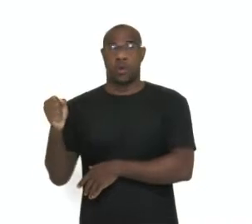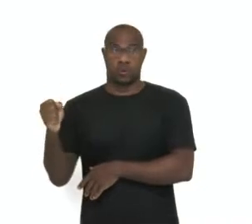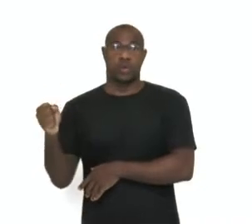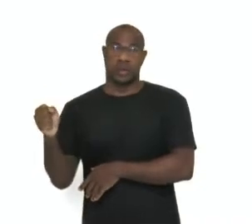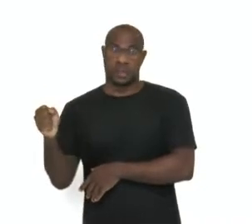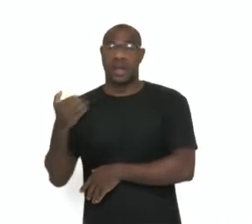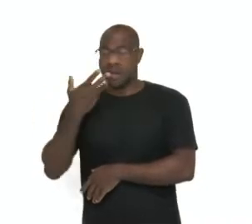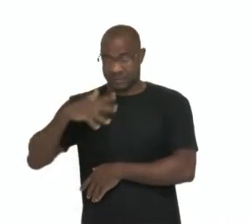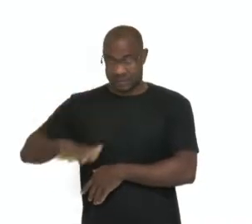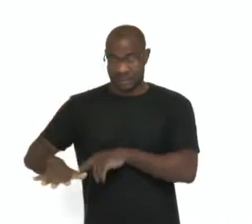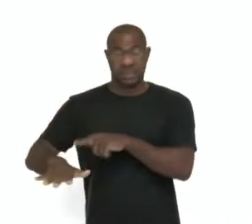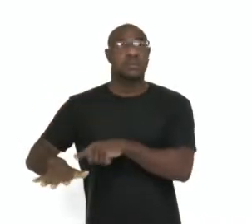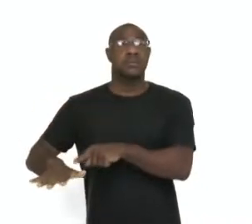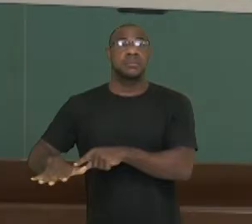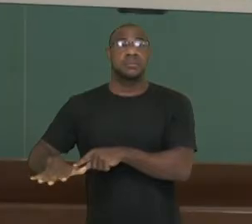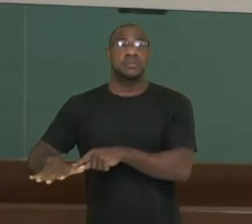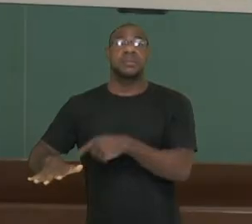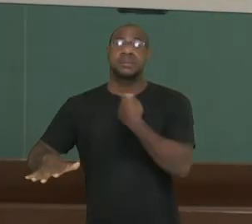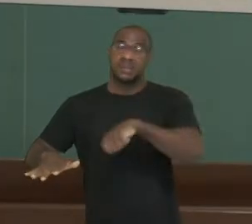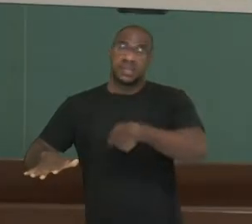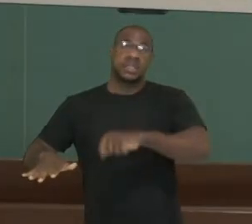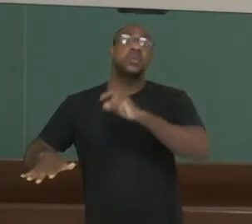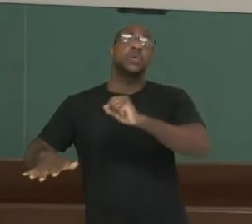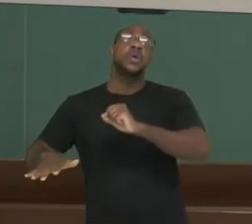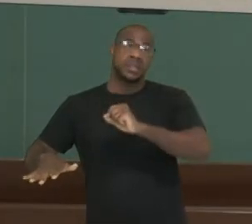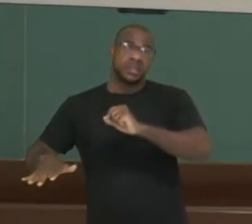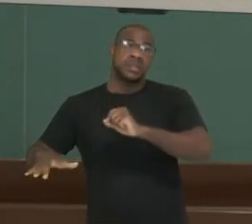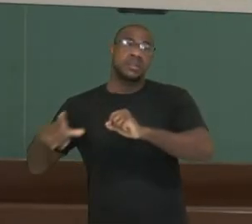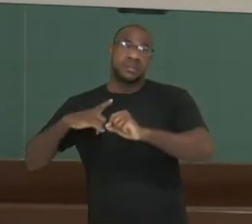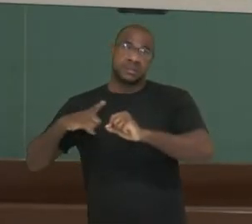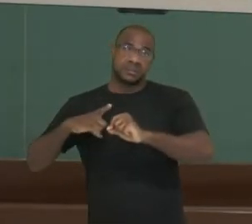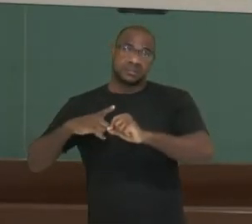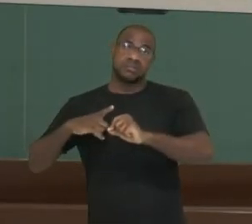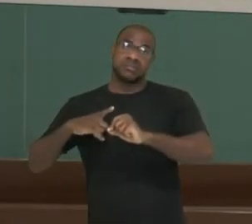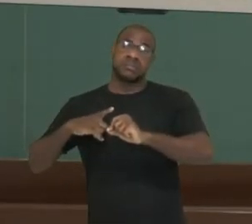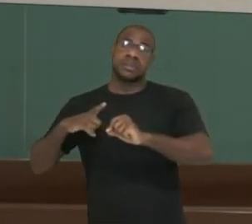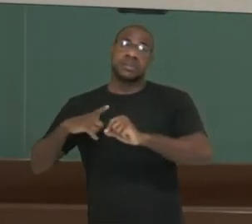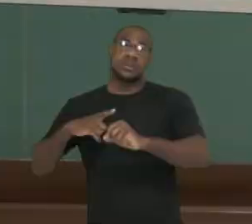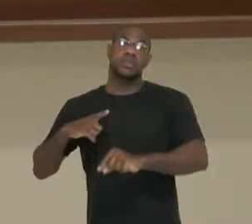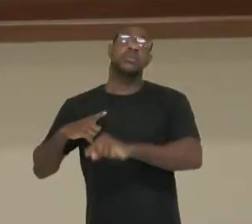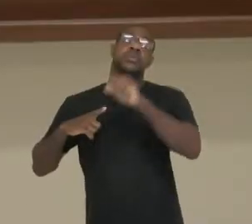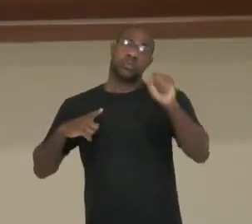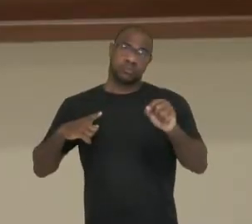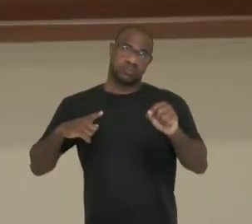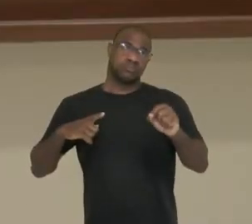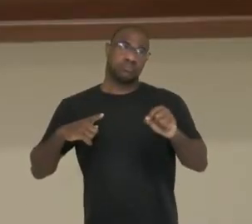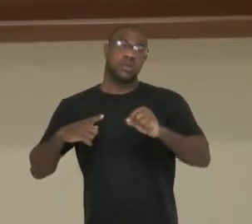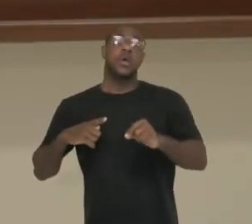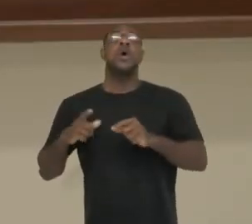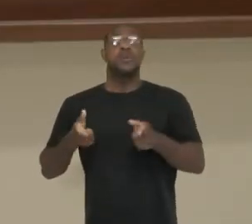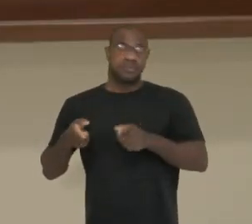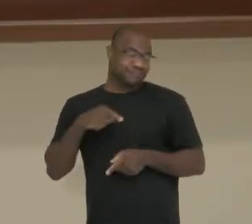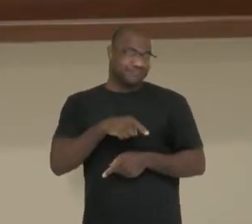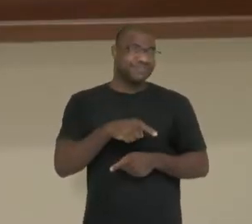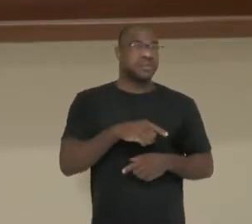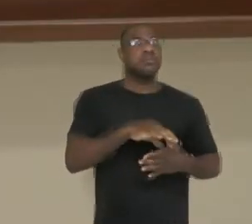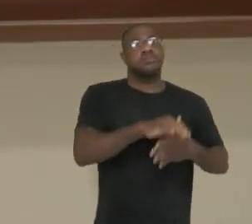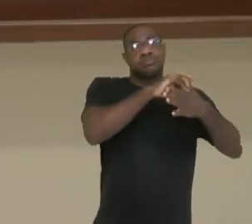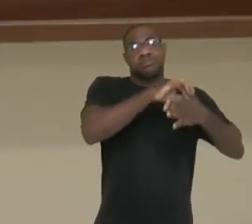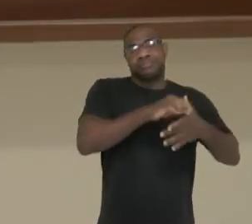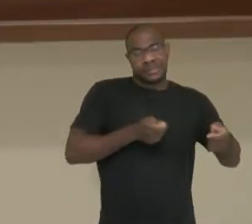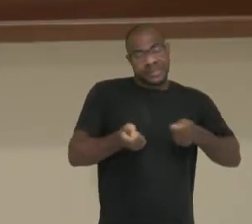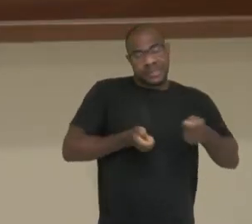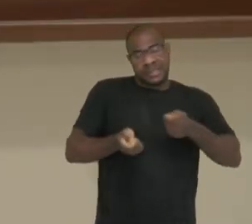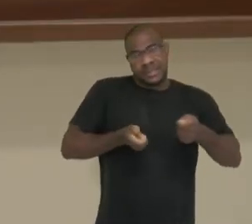a criança ela deveria ainda estar sob a tutela, ou seja, sobre o comando ainda